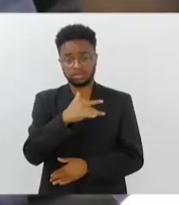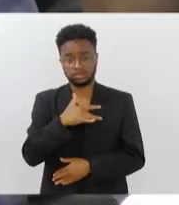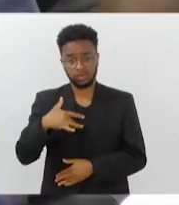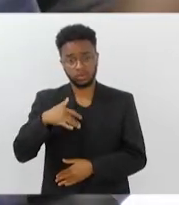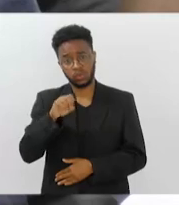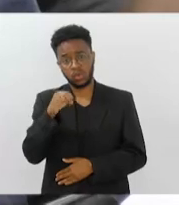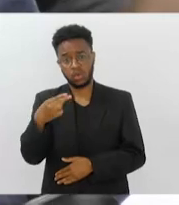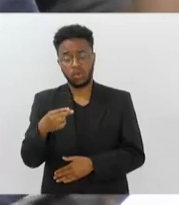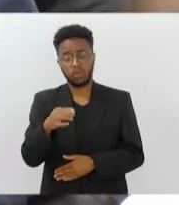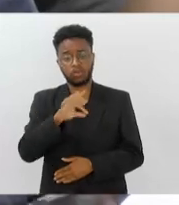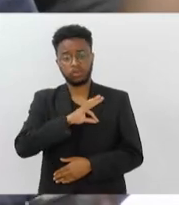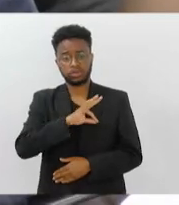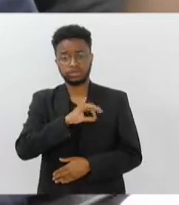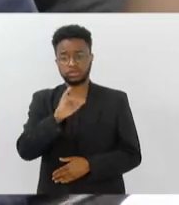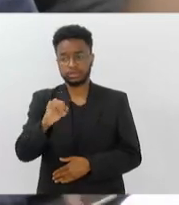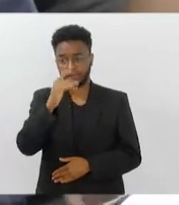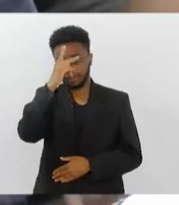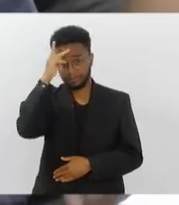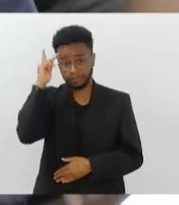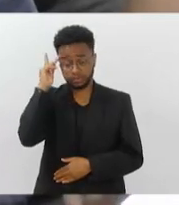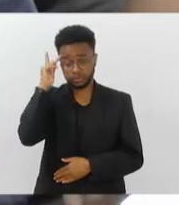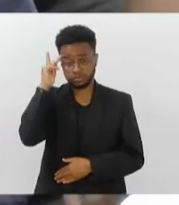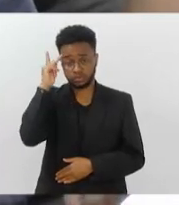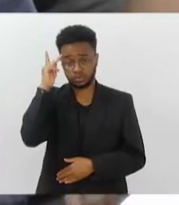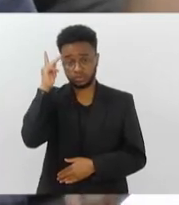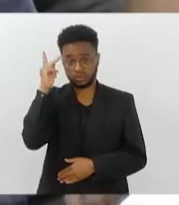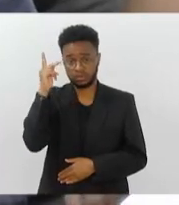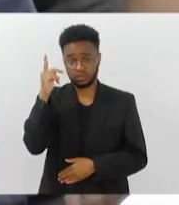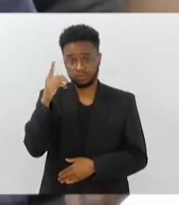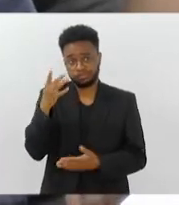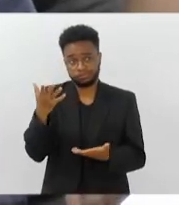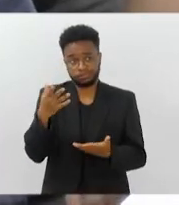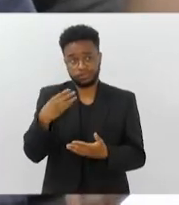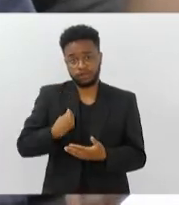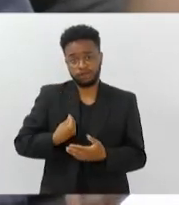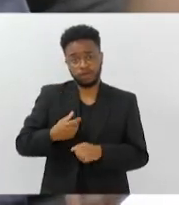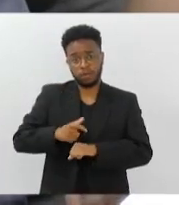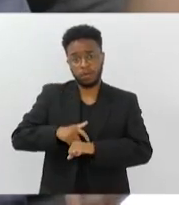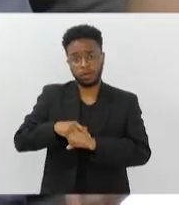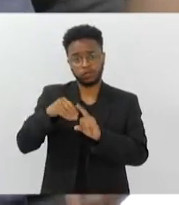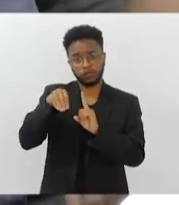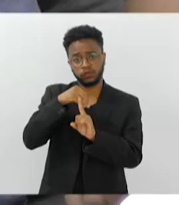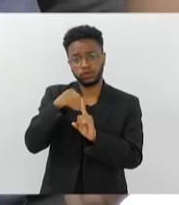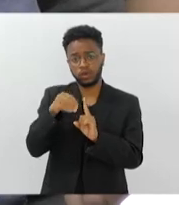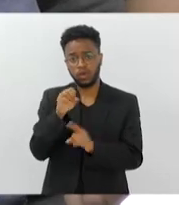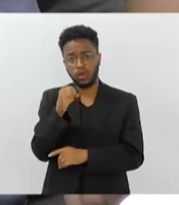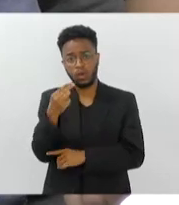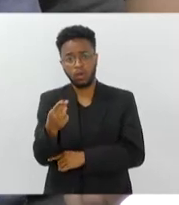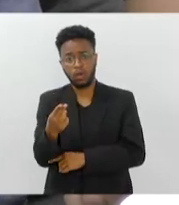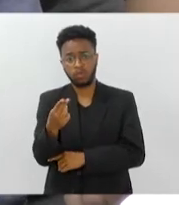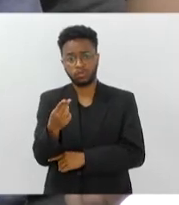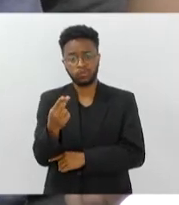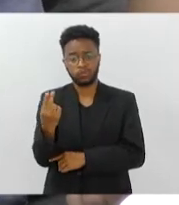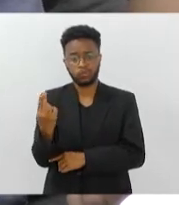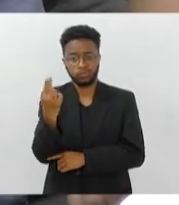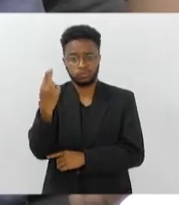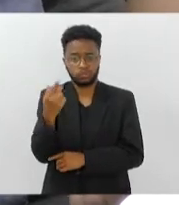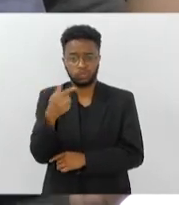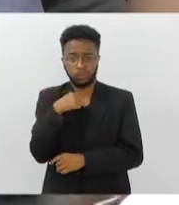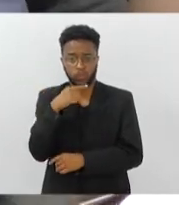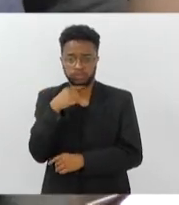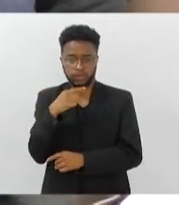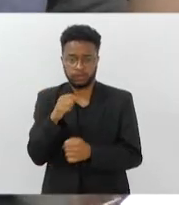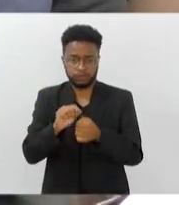as pessoas que se encontram numa situação de vulnerabilidade ou incapacidade por qualquer